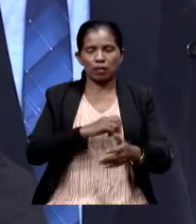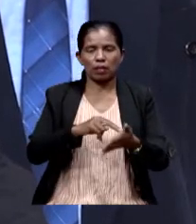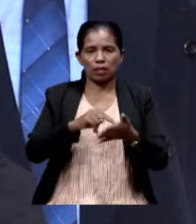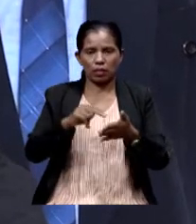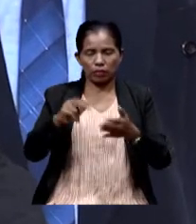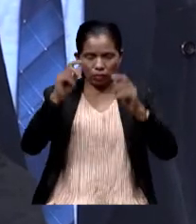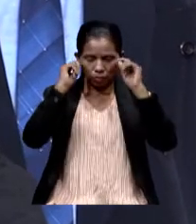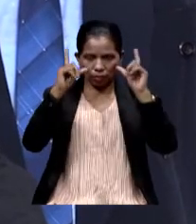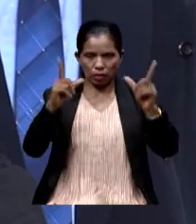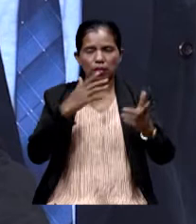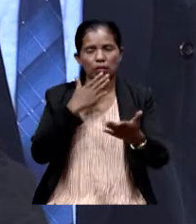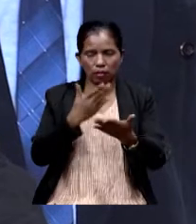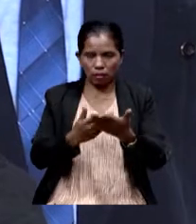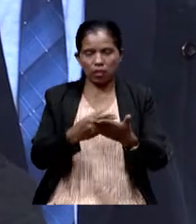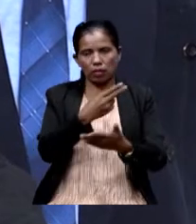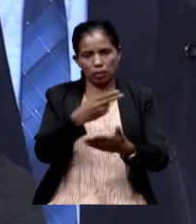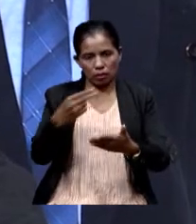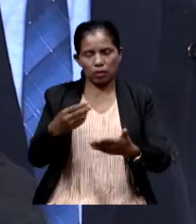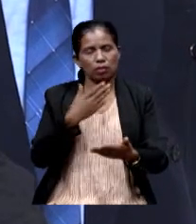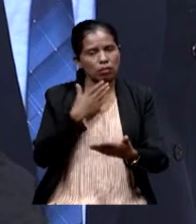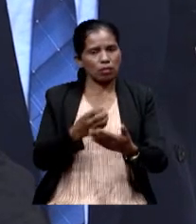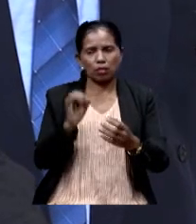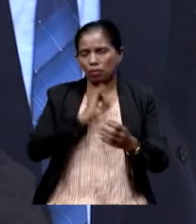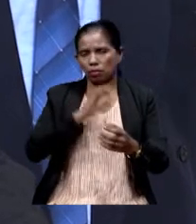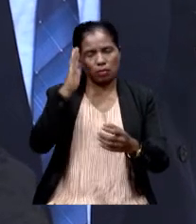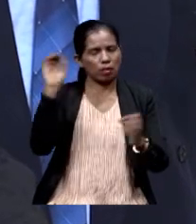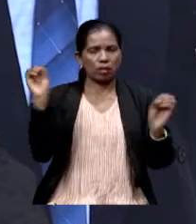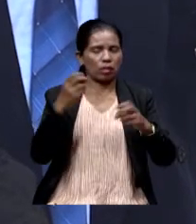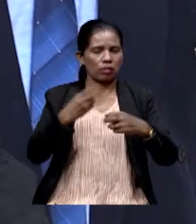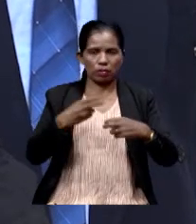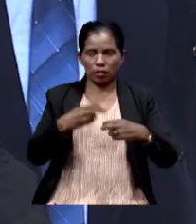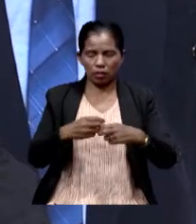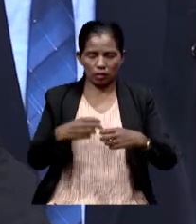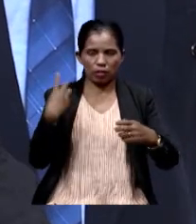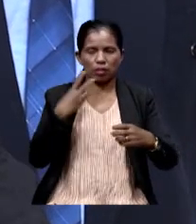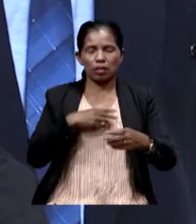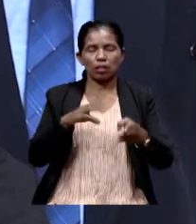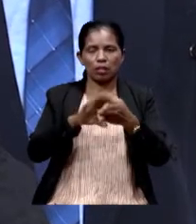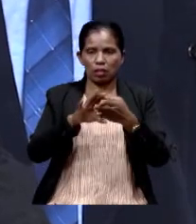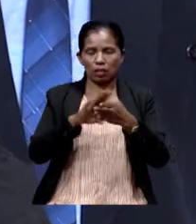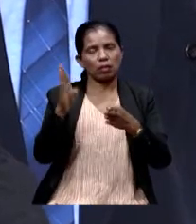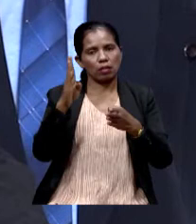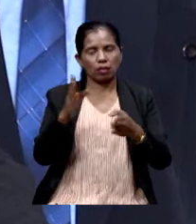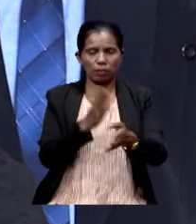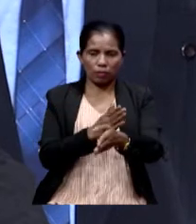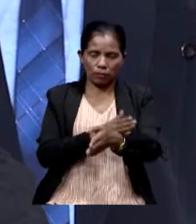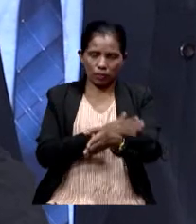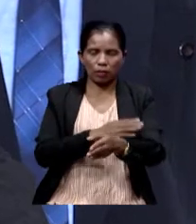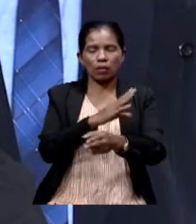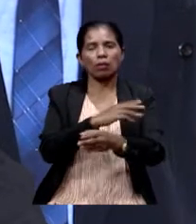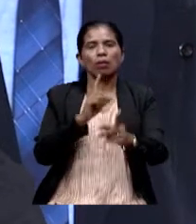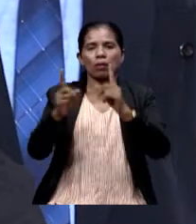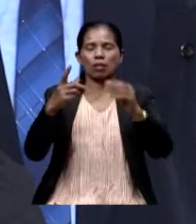Timor-Leste ou Indonésia, lá onde é que temos, onde lá é dificuldade e também o órgão eleitoral promove o cidadão e colher o parlamento